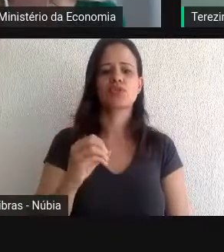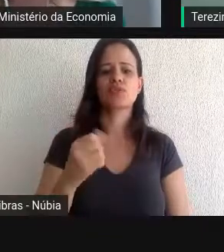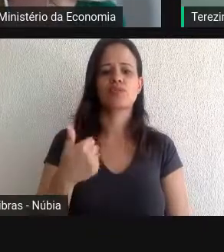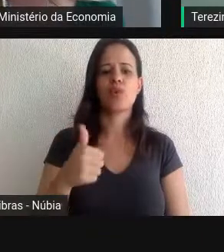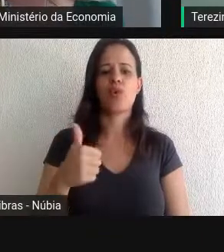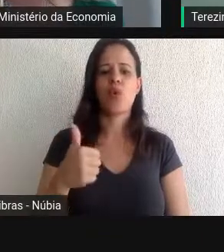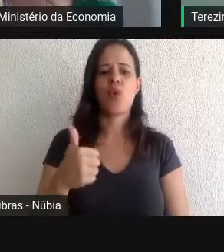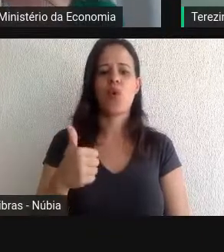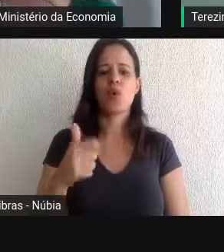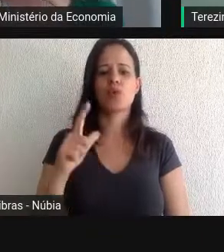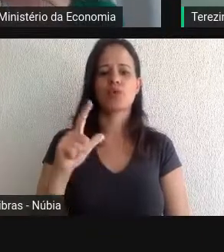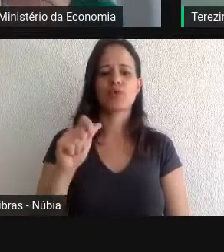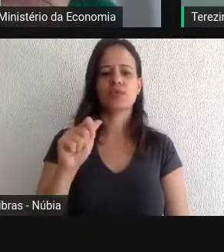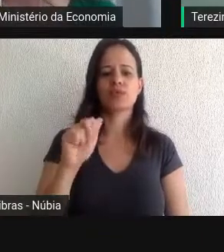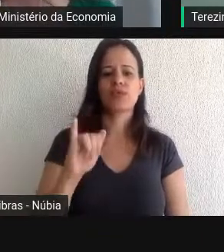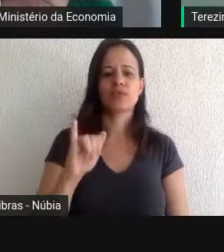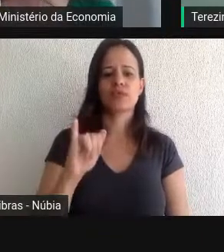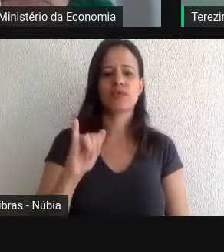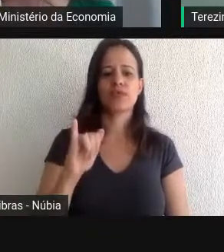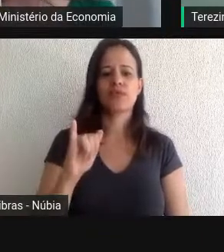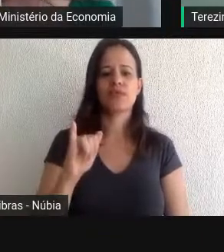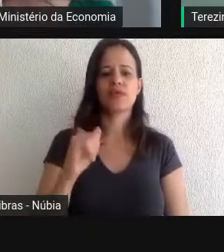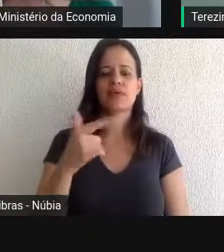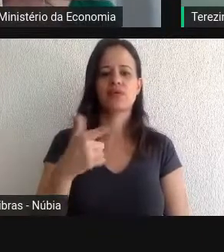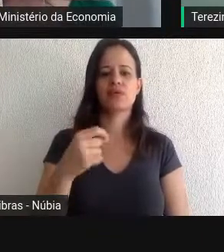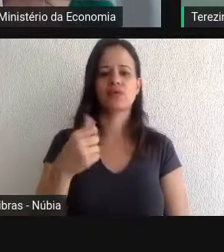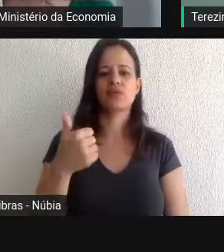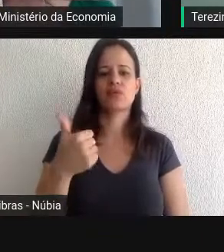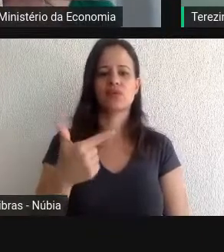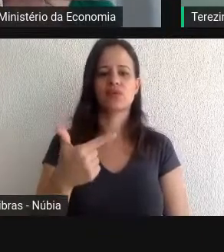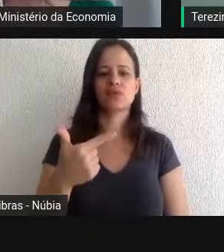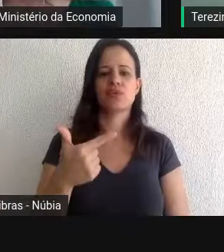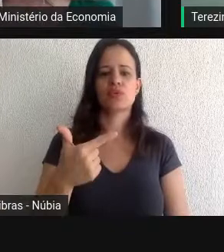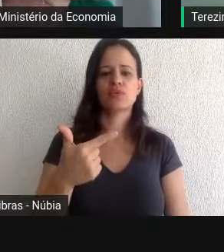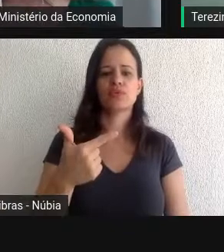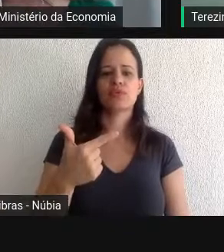depois regulamentada em 2012,